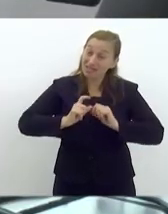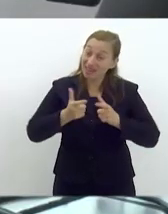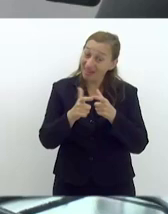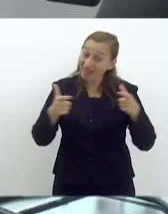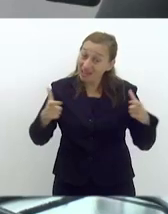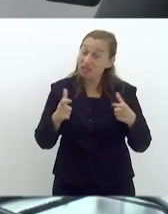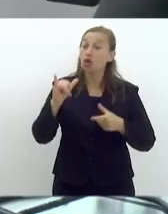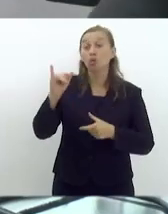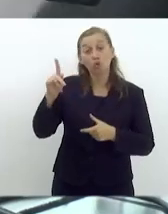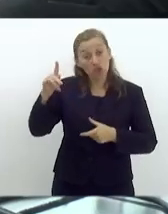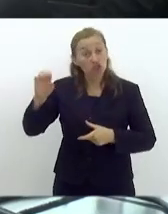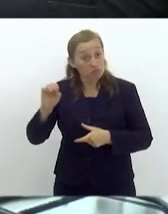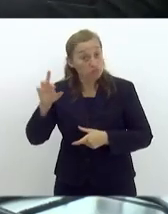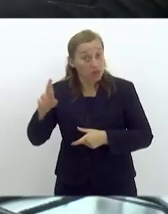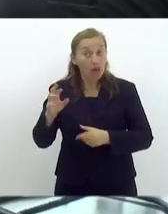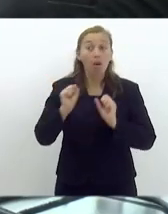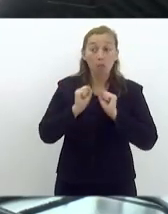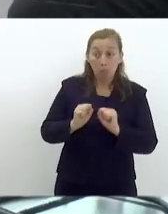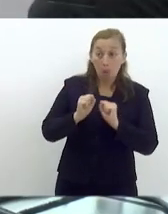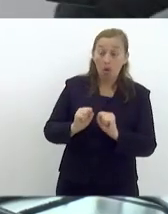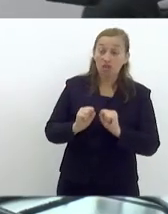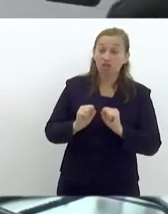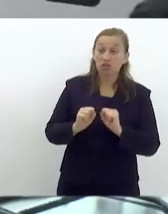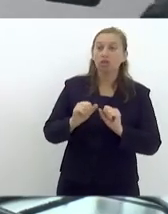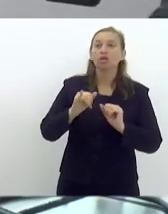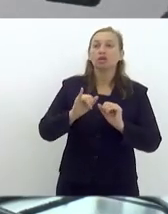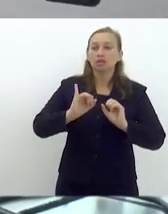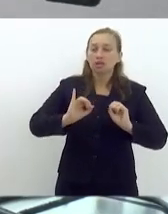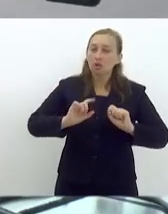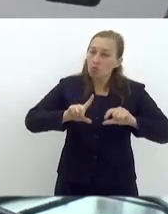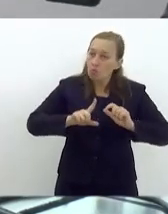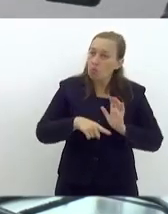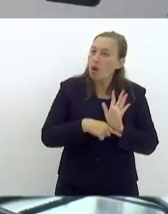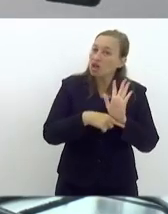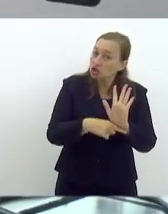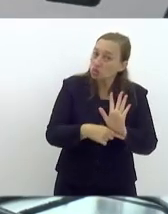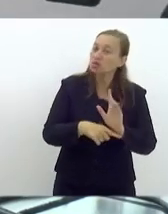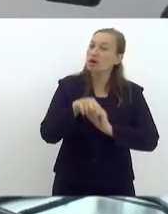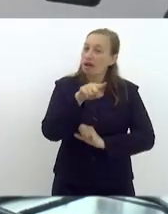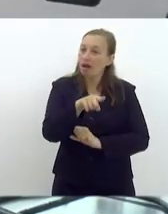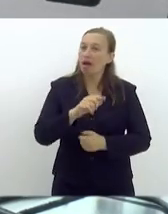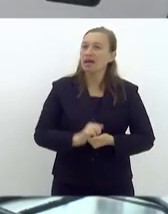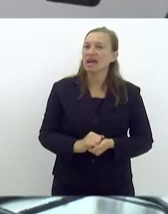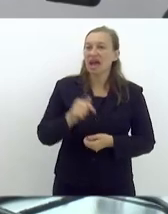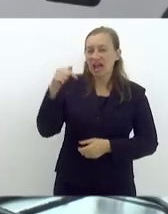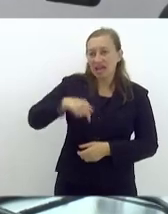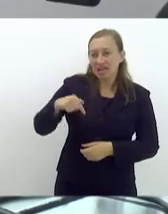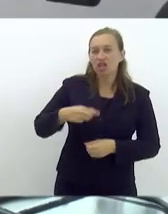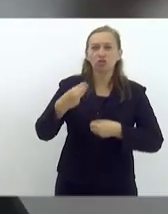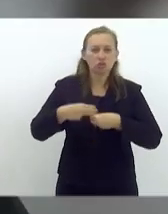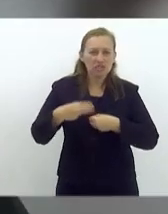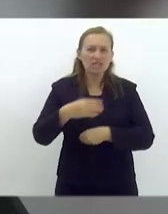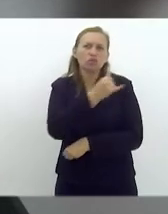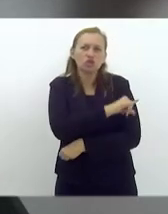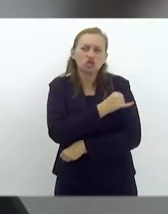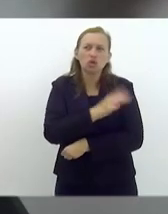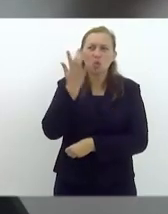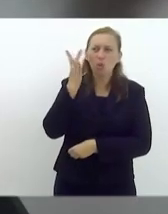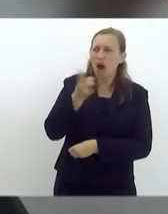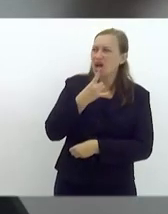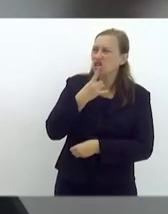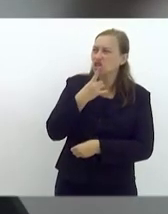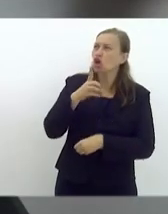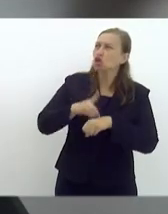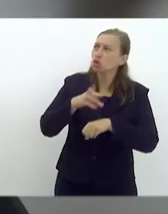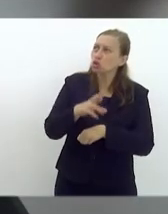Whisper pode pode dar uma uma força nesse sentido aqui no município do Rio de Janeiro se não me engano a